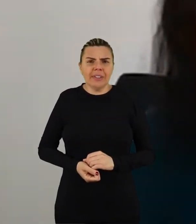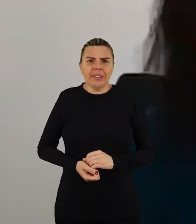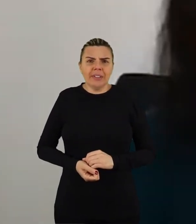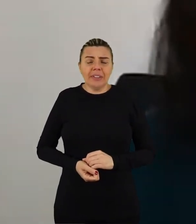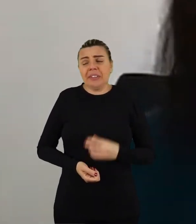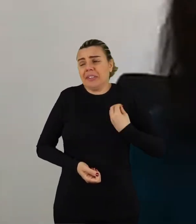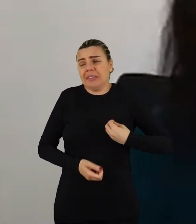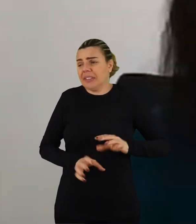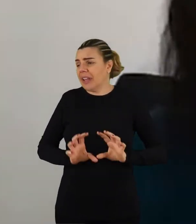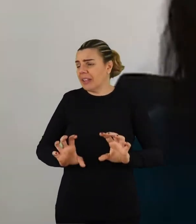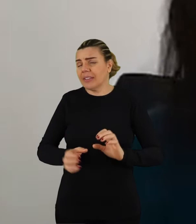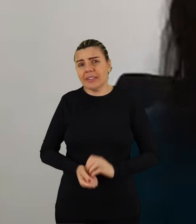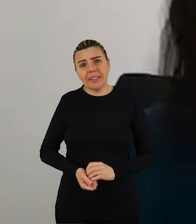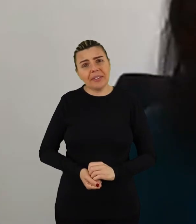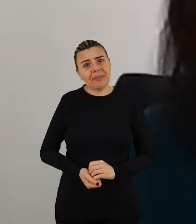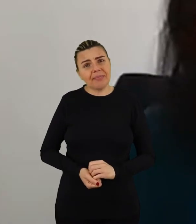que a vida é assim.